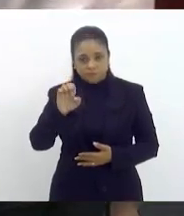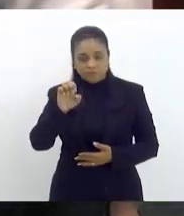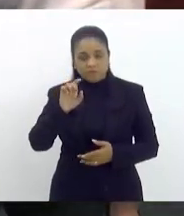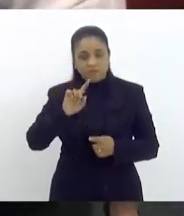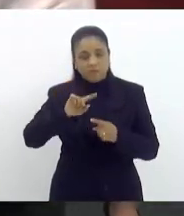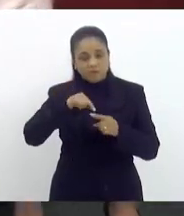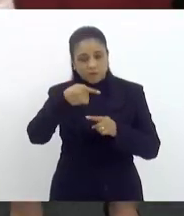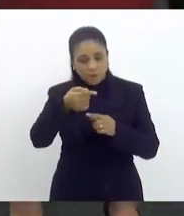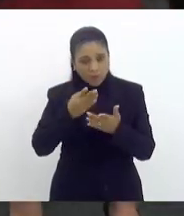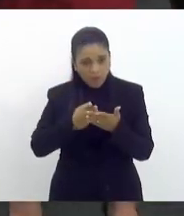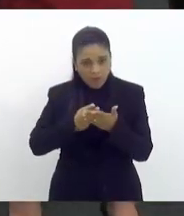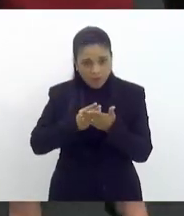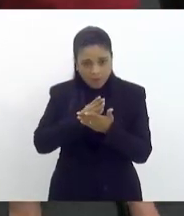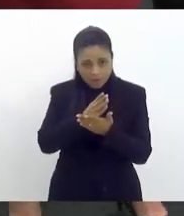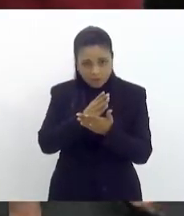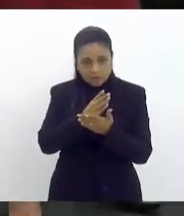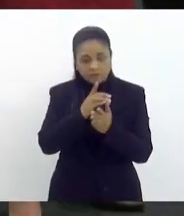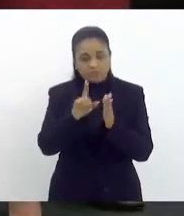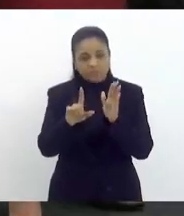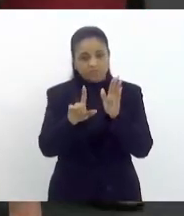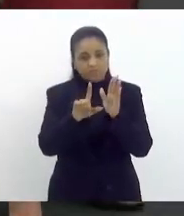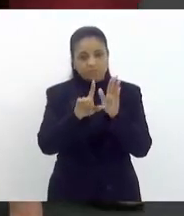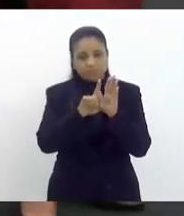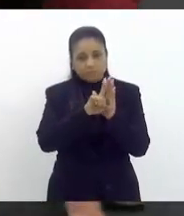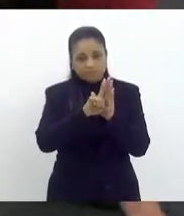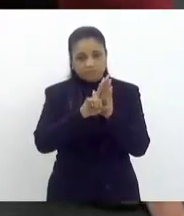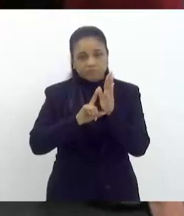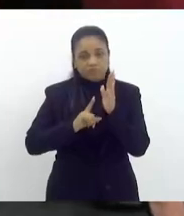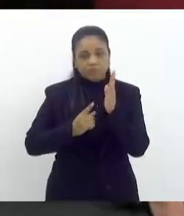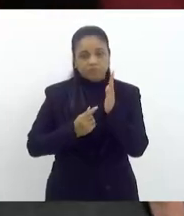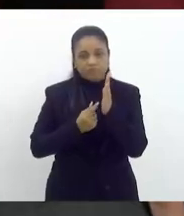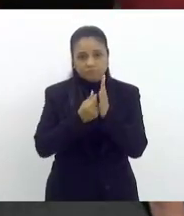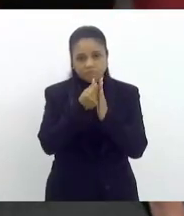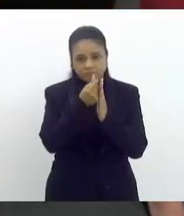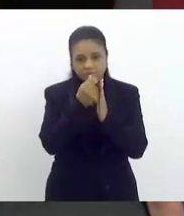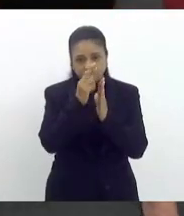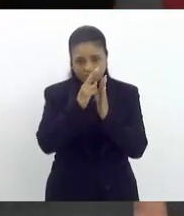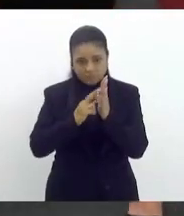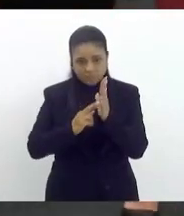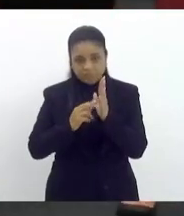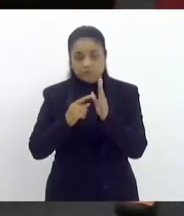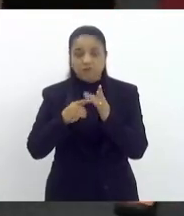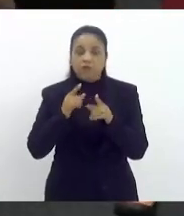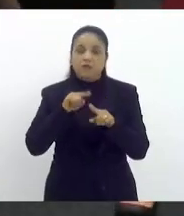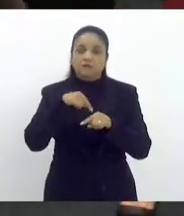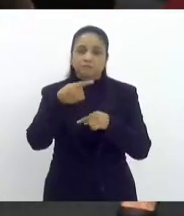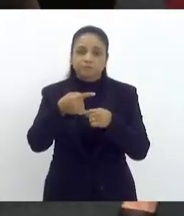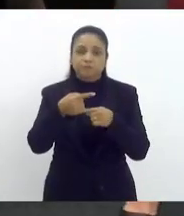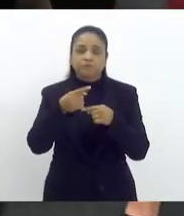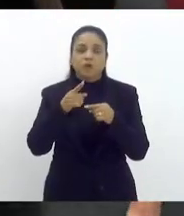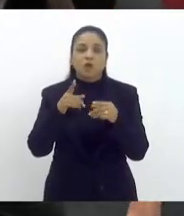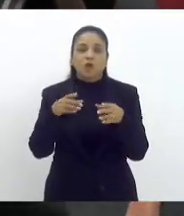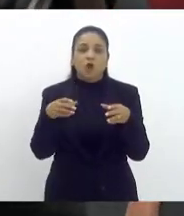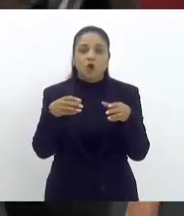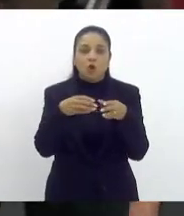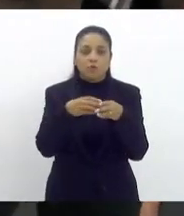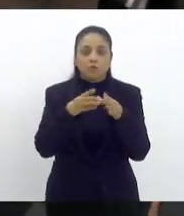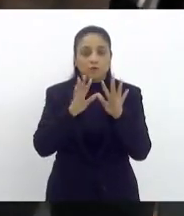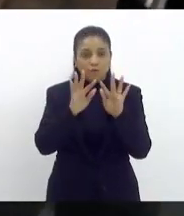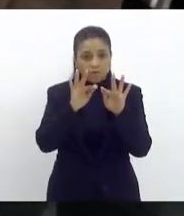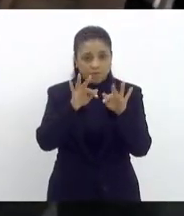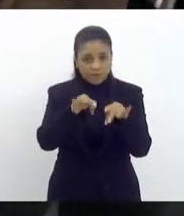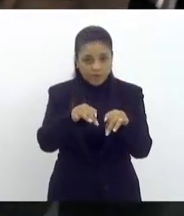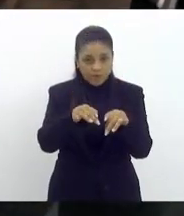aprovação da da LDO a gente tem que fazer a convocação para a redação final da comissão então eu queria tornar público aqui